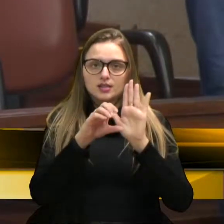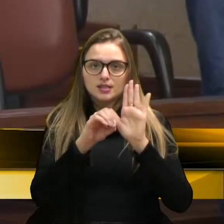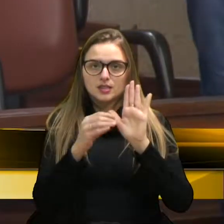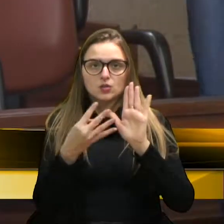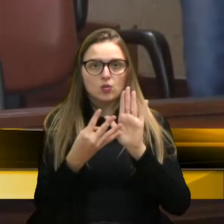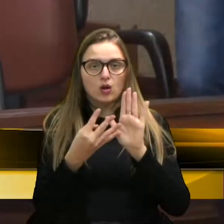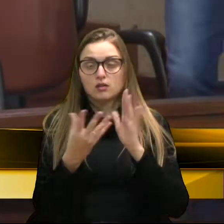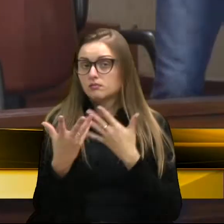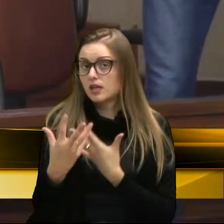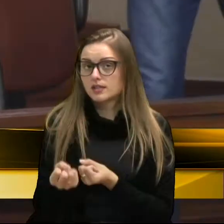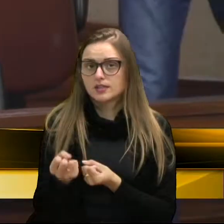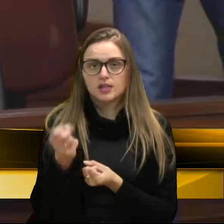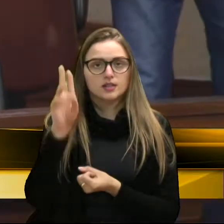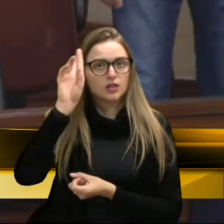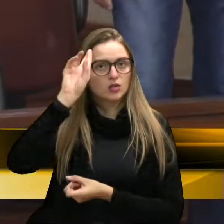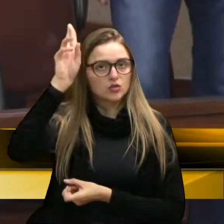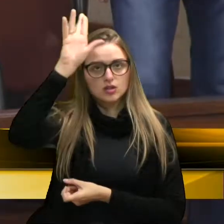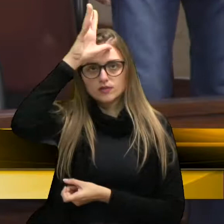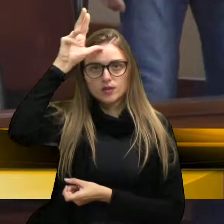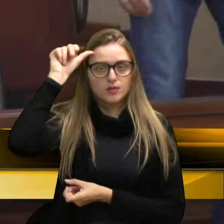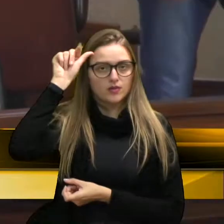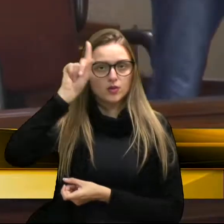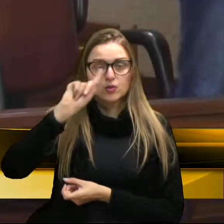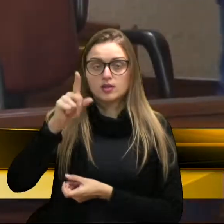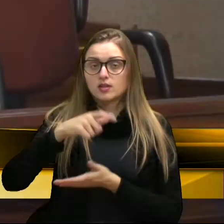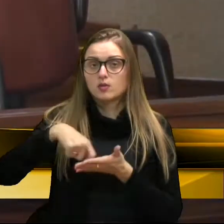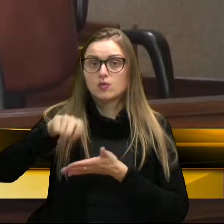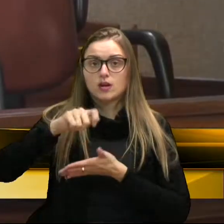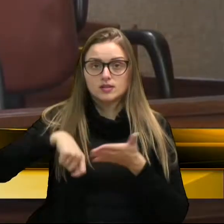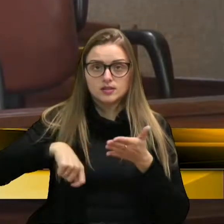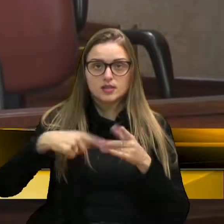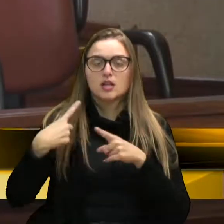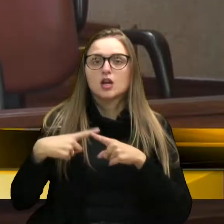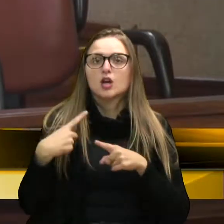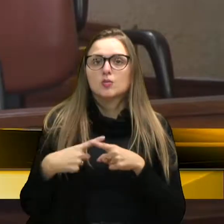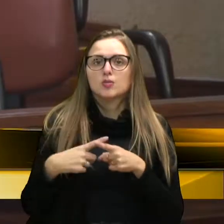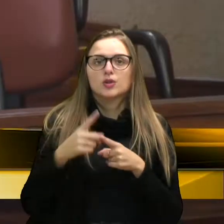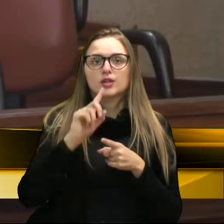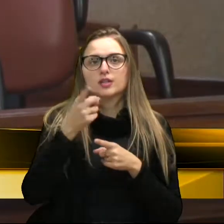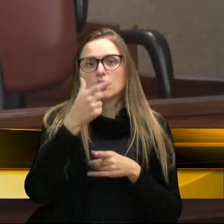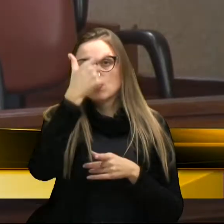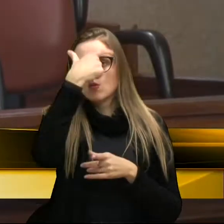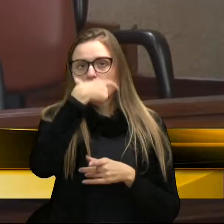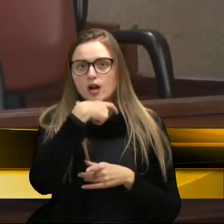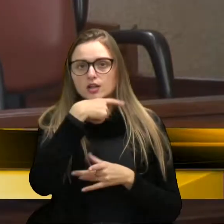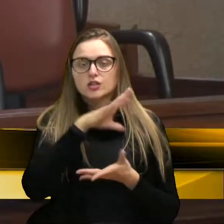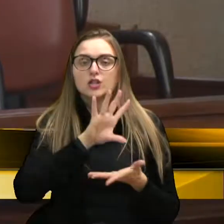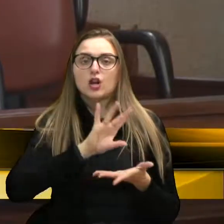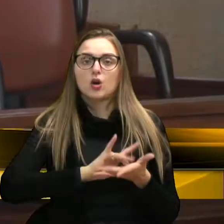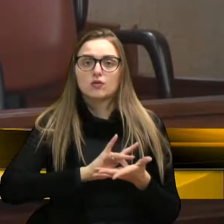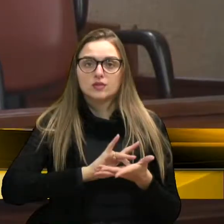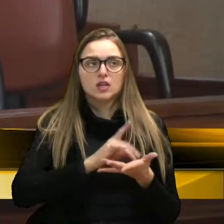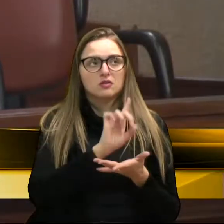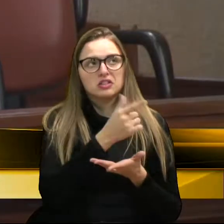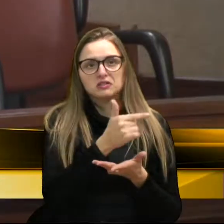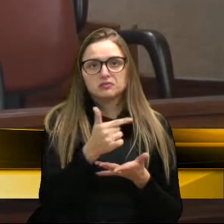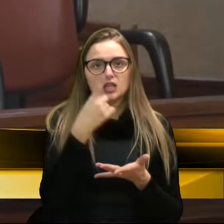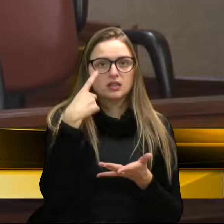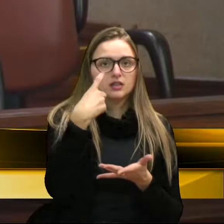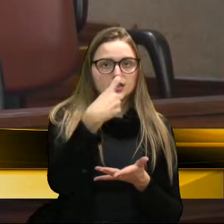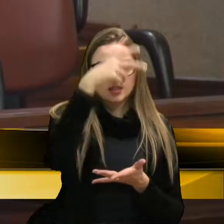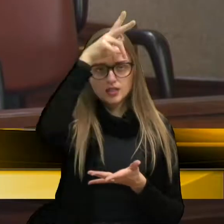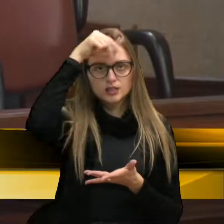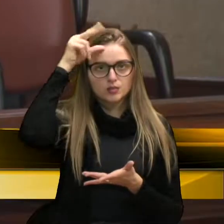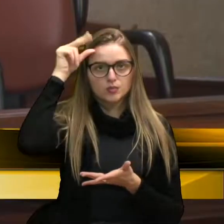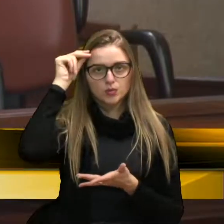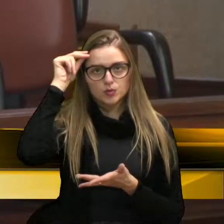vete o projeto por considerá-lo ilegal ou contrário ao interesse público. E, no presente caso,